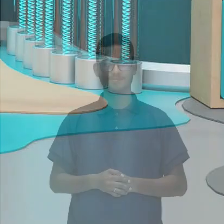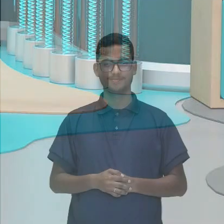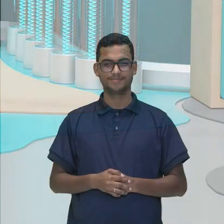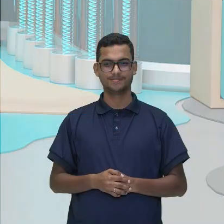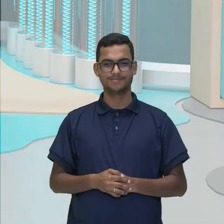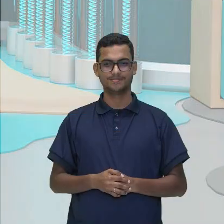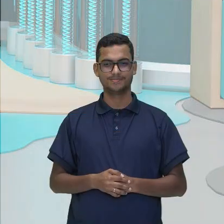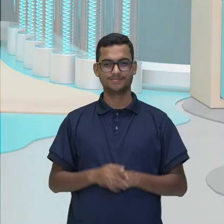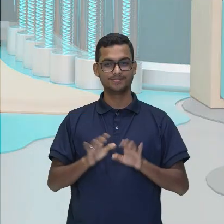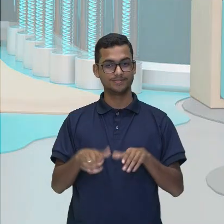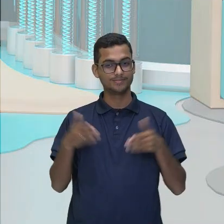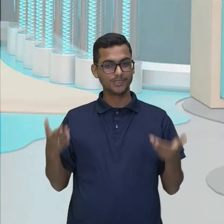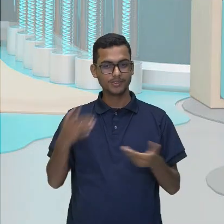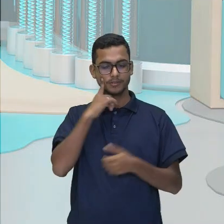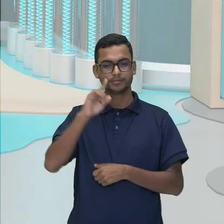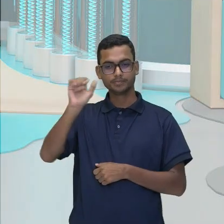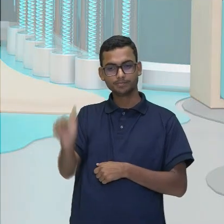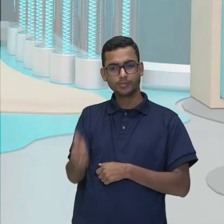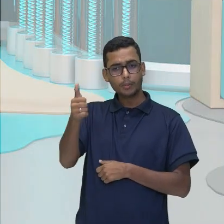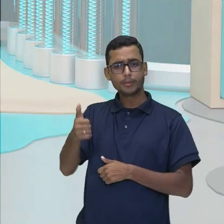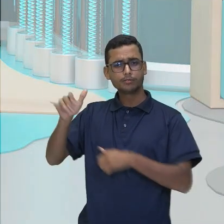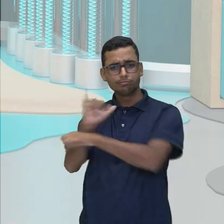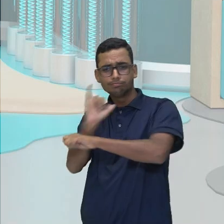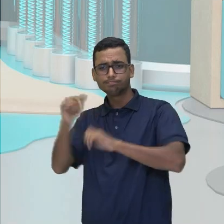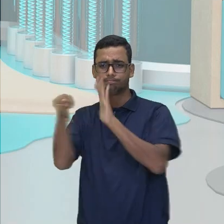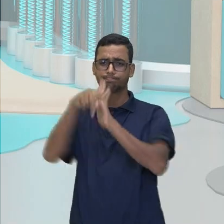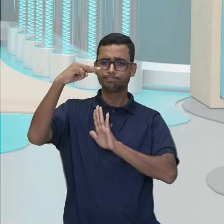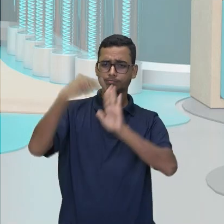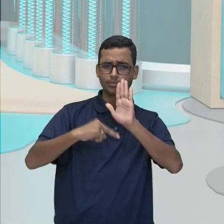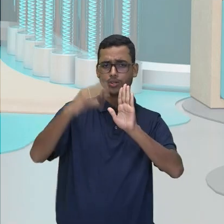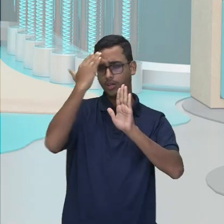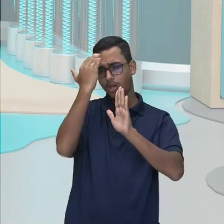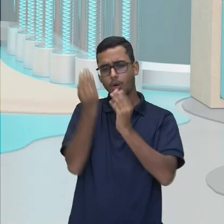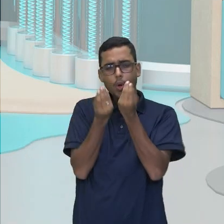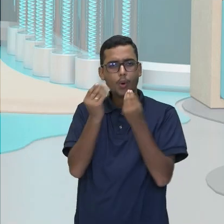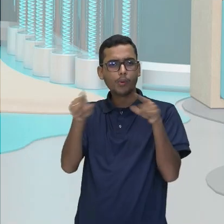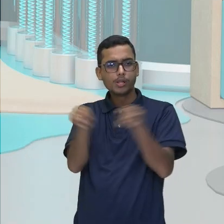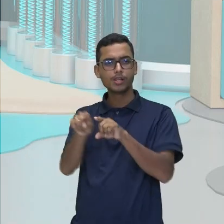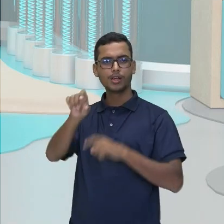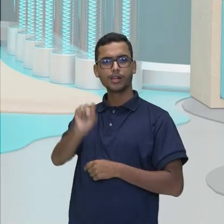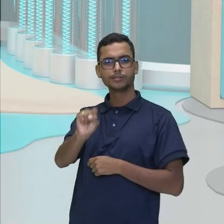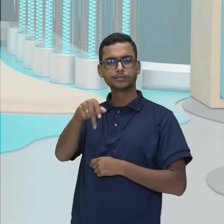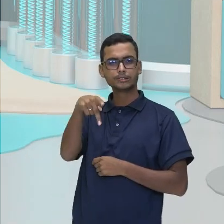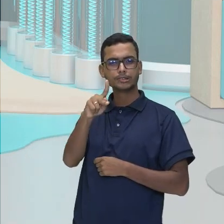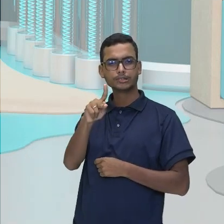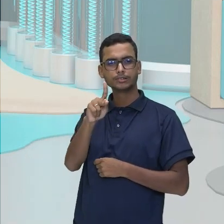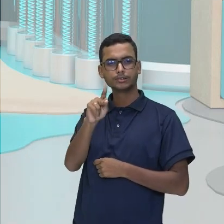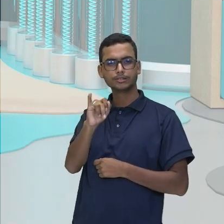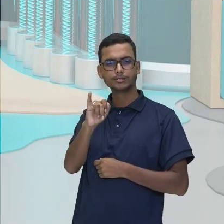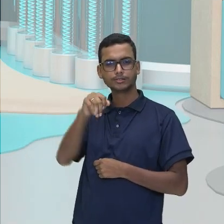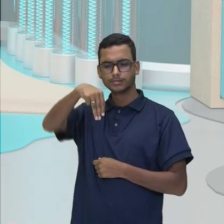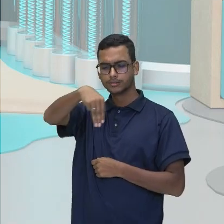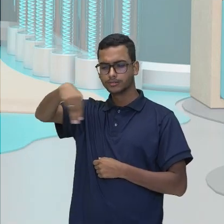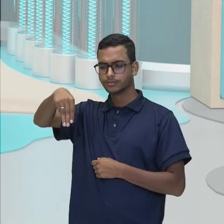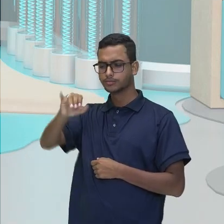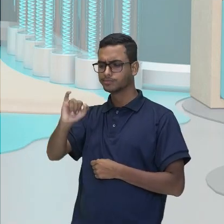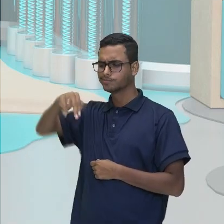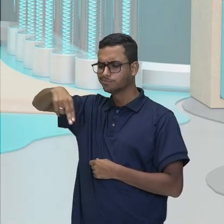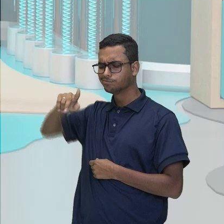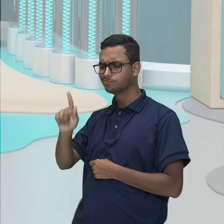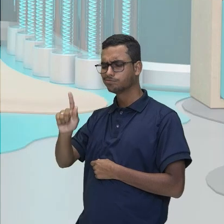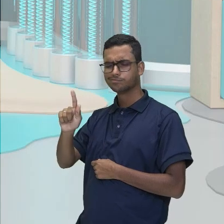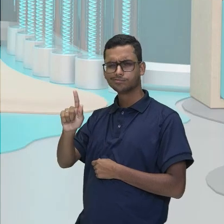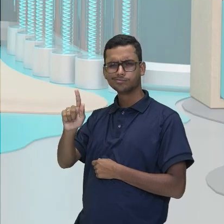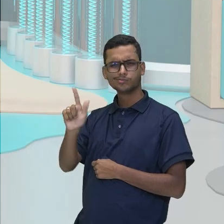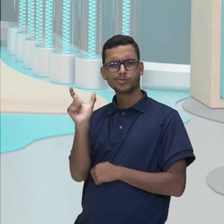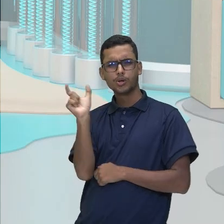Bem, a nossa primeira estratégia de leitura é chamada de skimming. Skimming. Então, por que tem